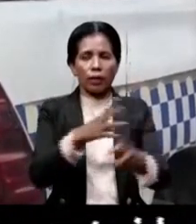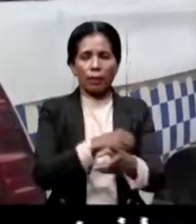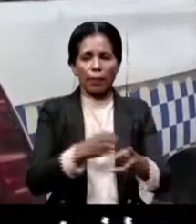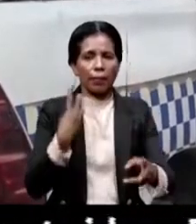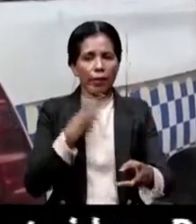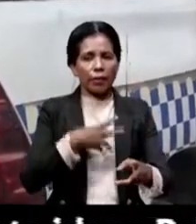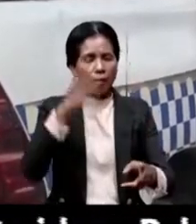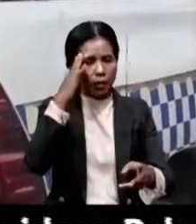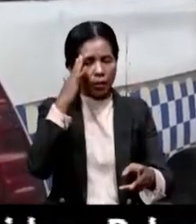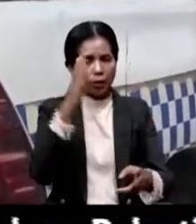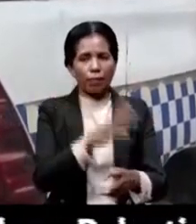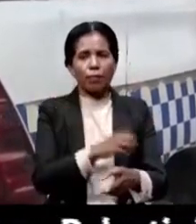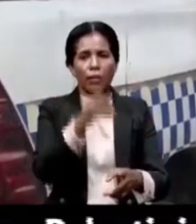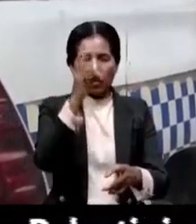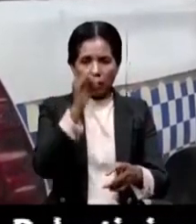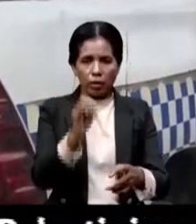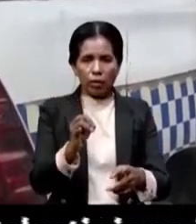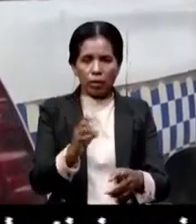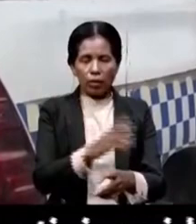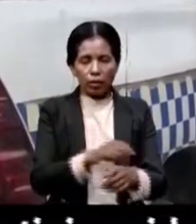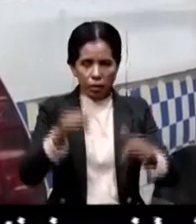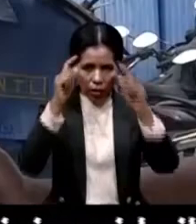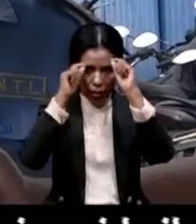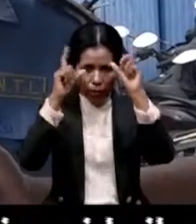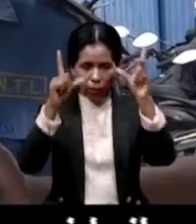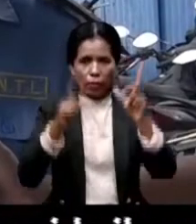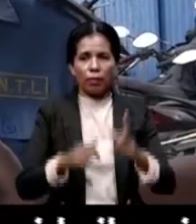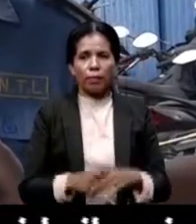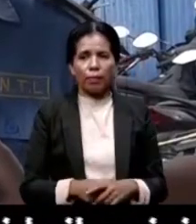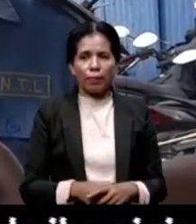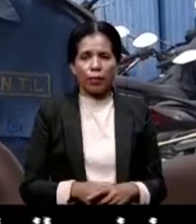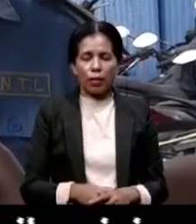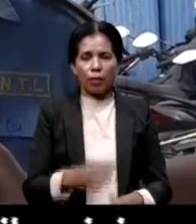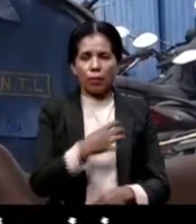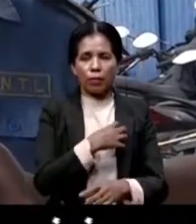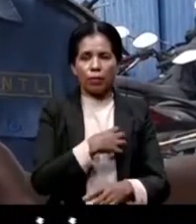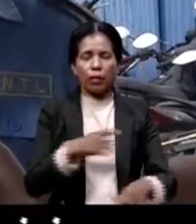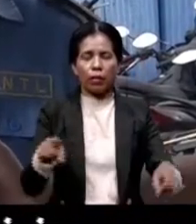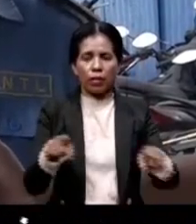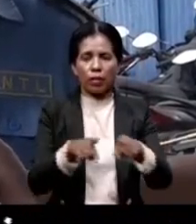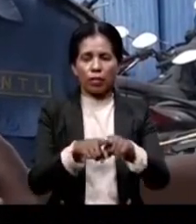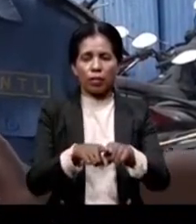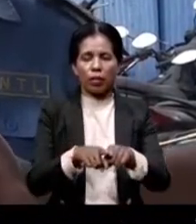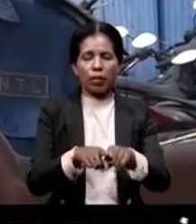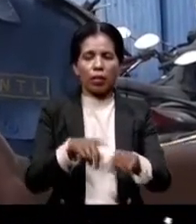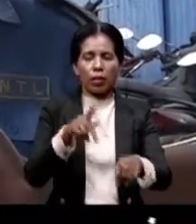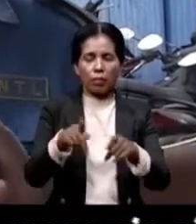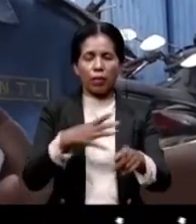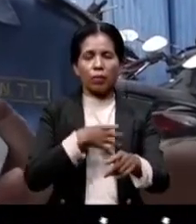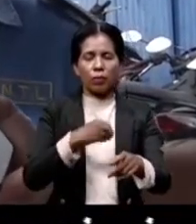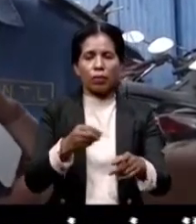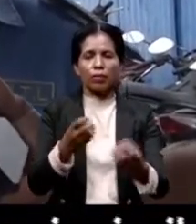hatene kata kiha iha Dili, Kapital Dili, Rumah Zia Timor, Portugal, Hanesan Abde, Abde, Pusin Bemaka, Bot,